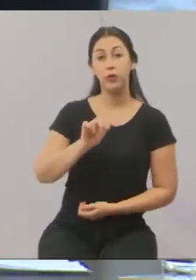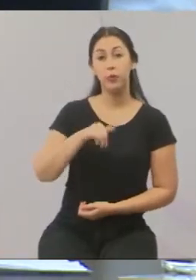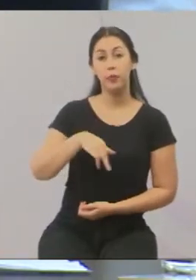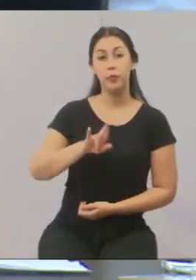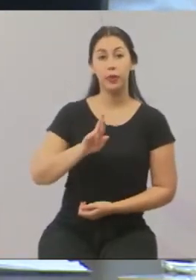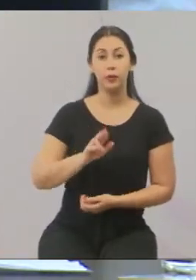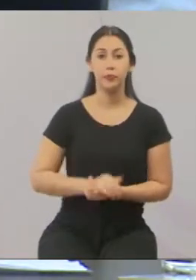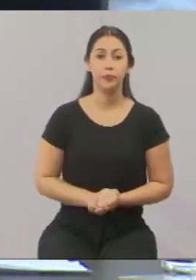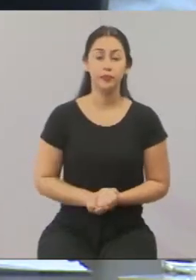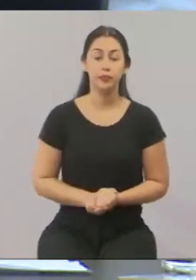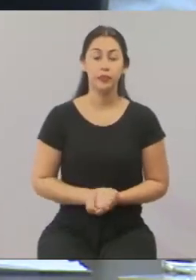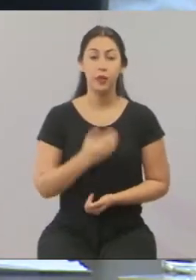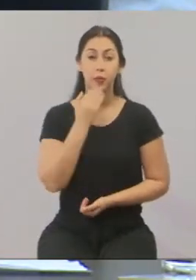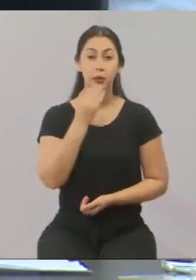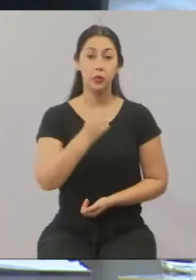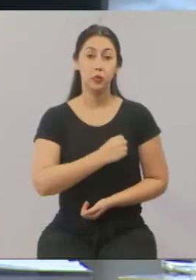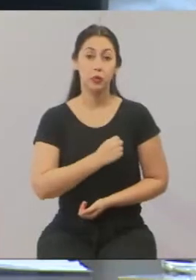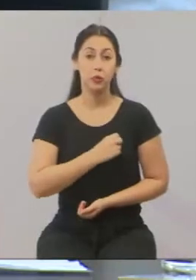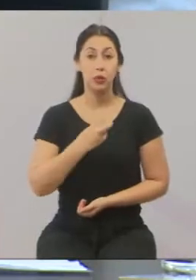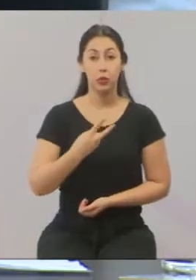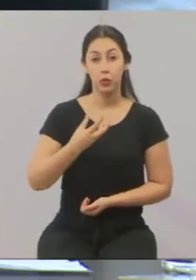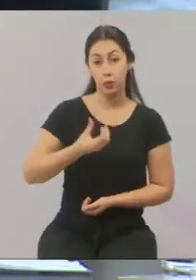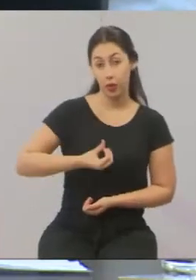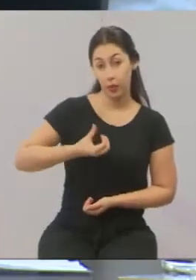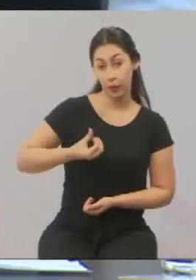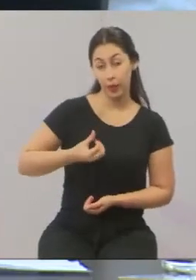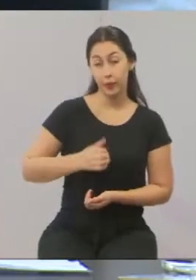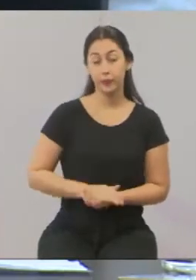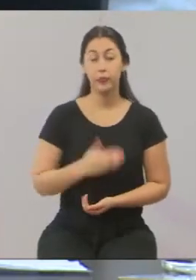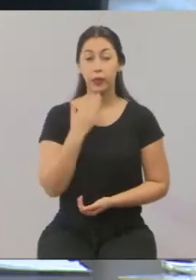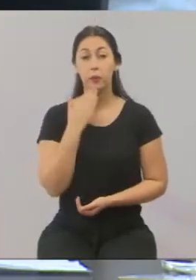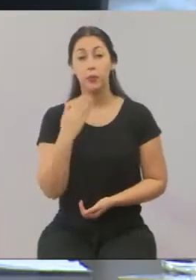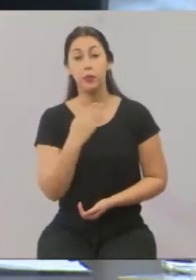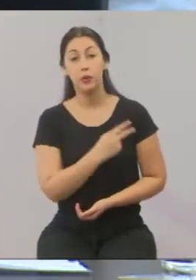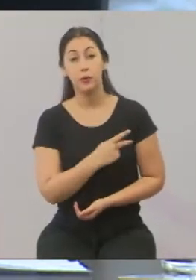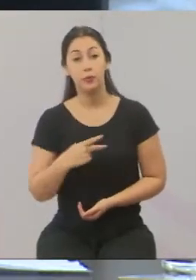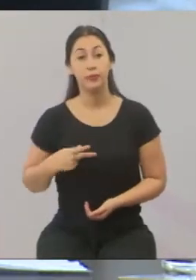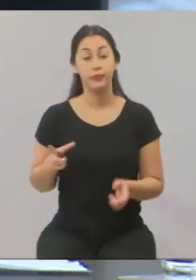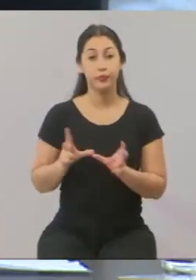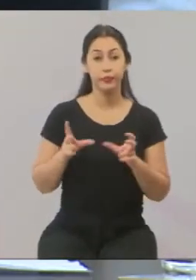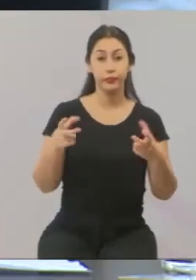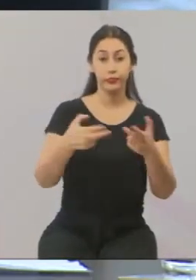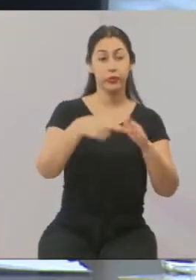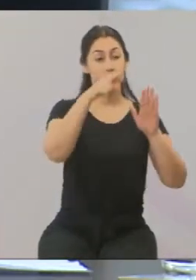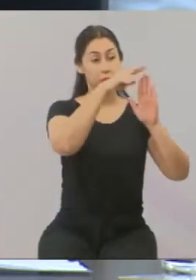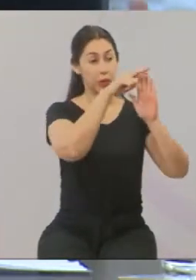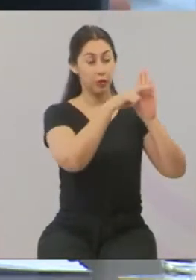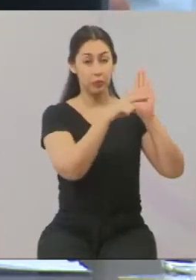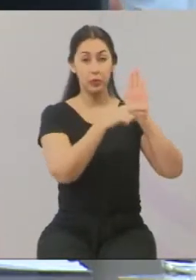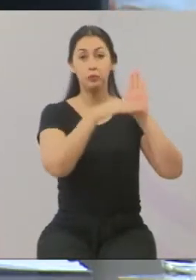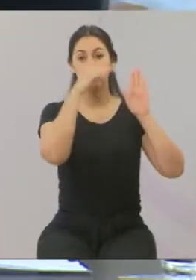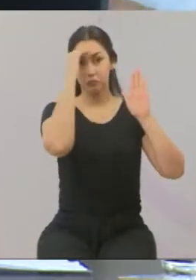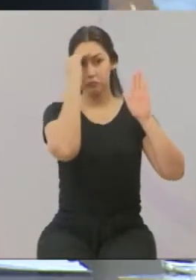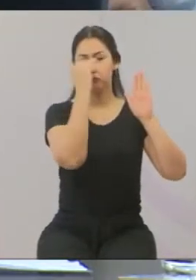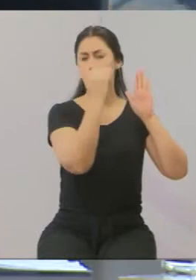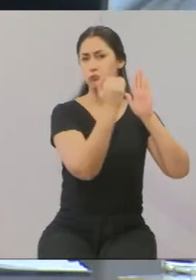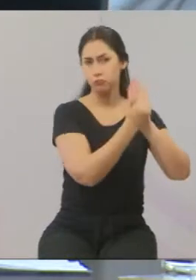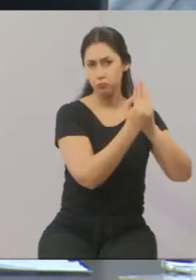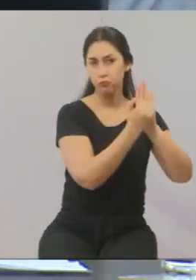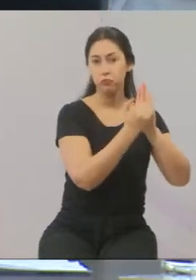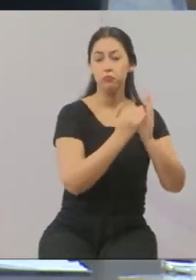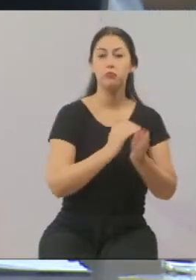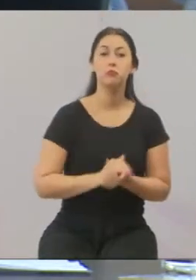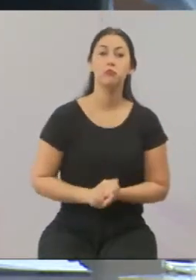Lua. Requerimento 266. Requeremos ao excelentíssimo senhor presidente desta Casa, ouvido e aprovado pela Igreja de Plenário, cumpridas as